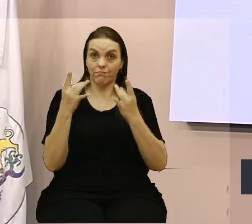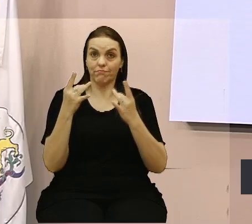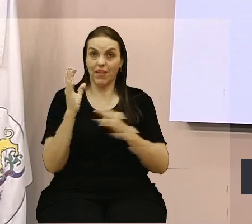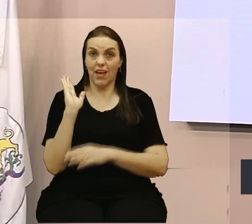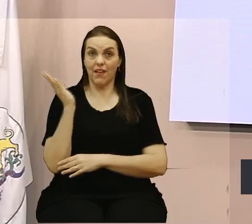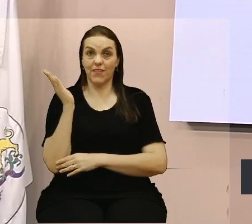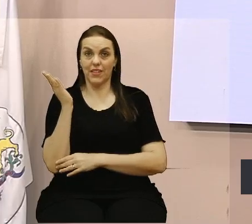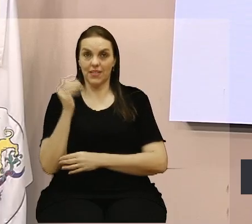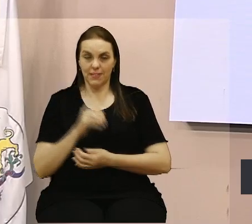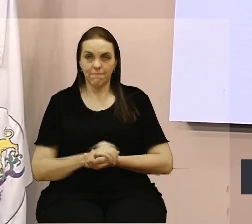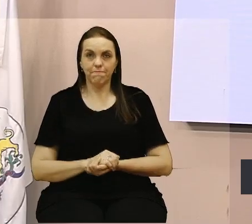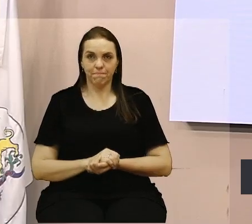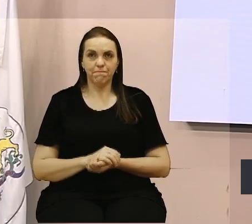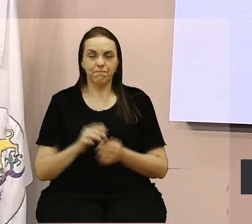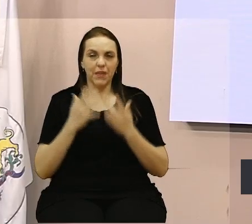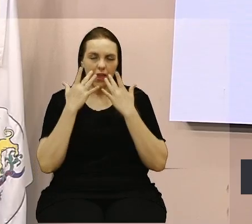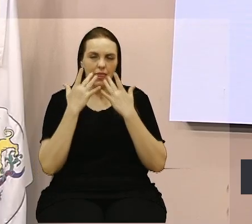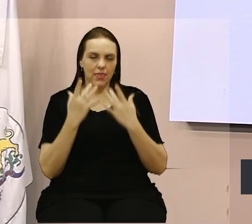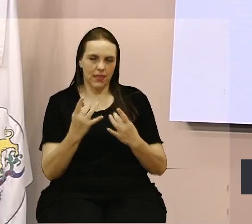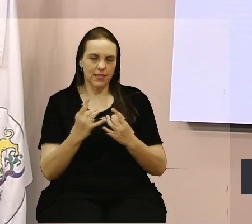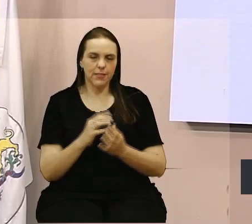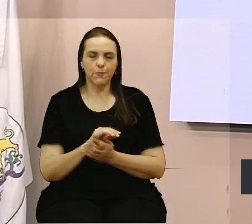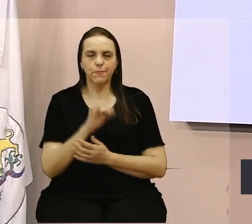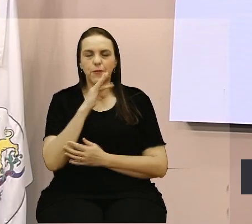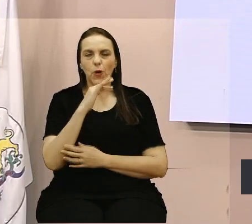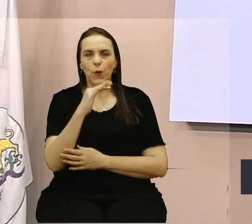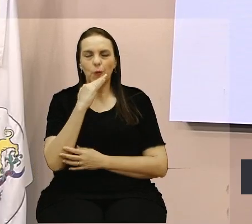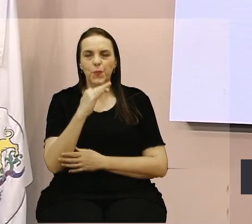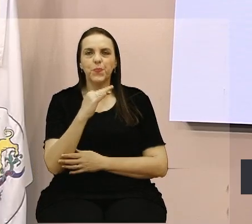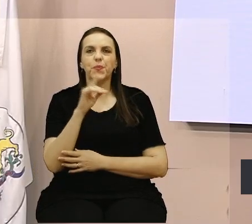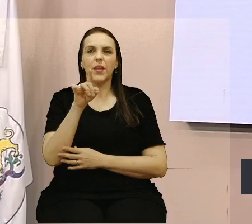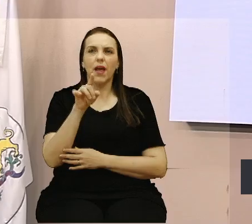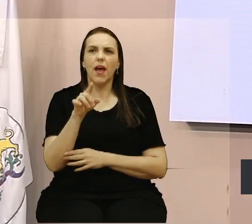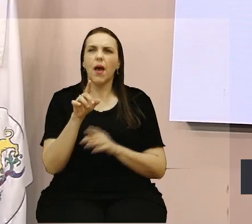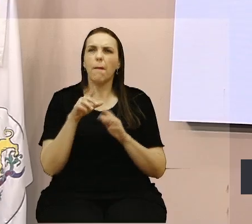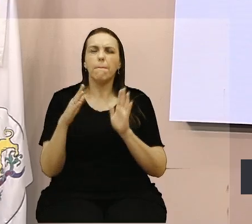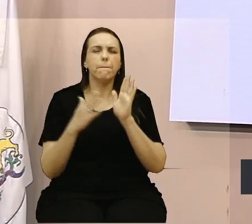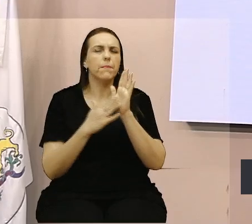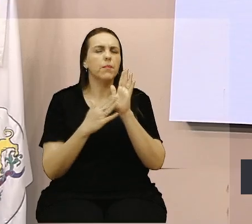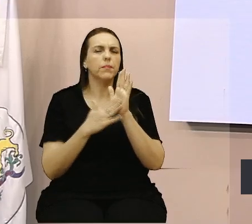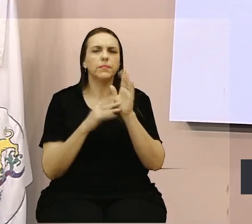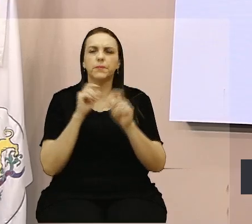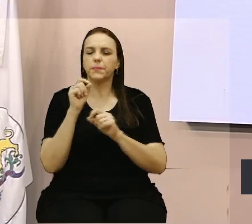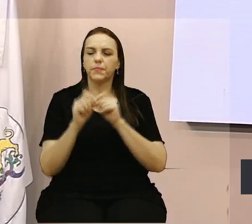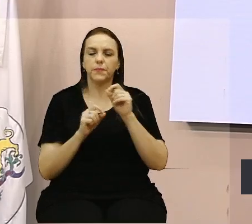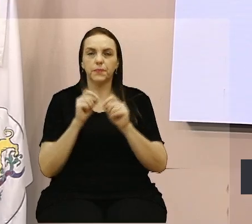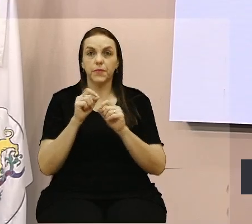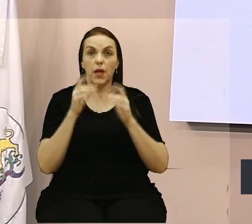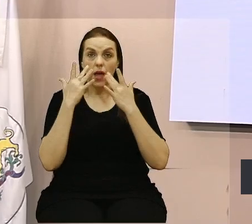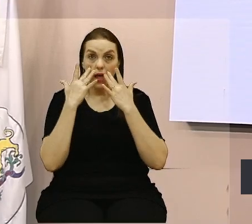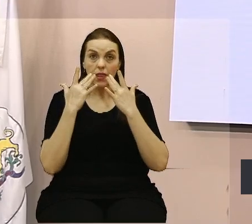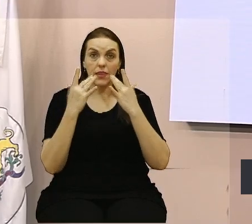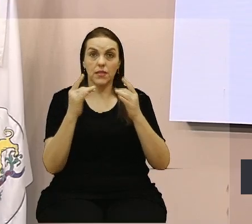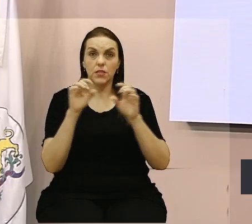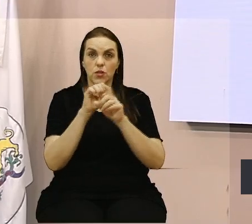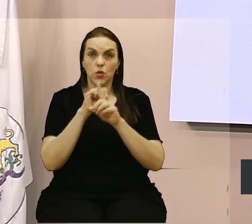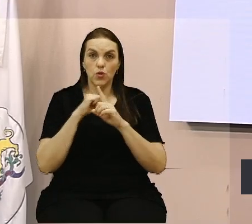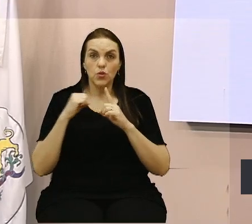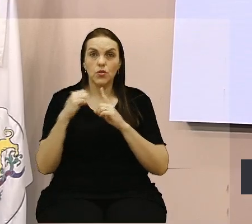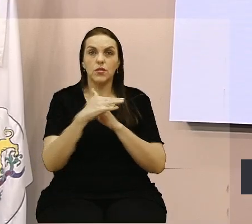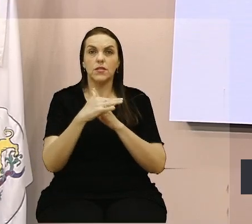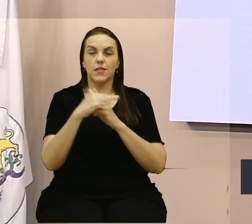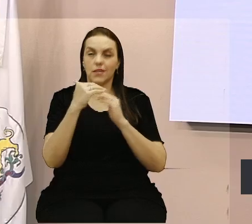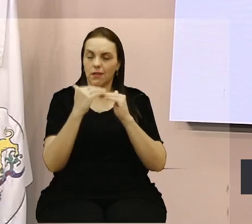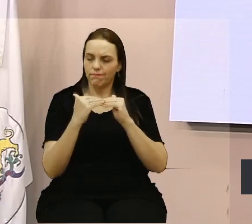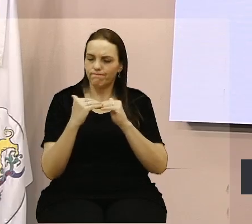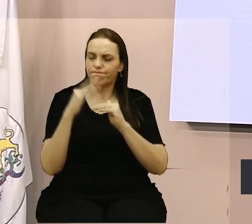atenção. Pode passar. Então, basicamente, a proposta do Maio Amarelo é chamar a atenção da sociedade para o alto índice